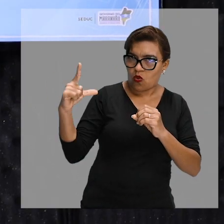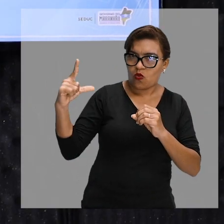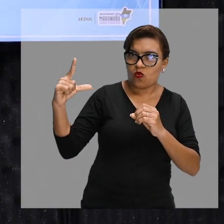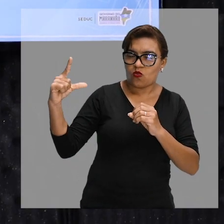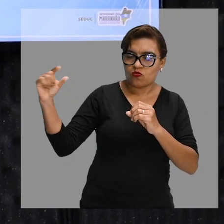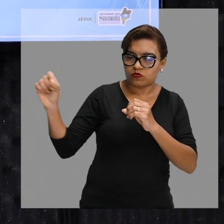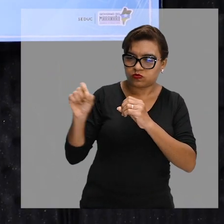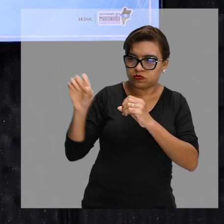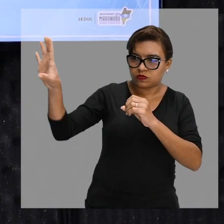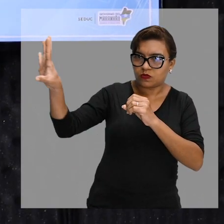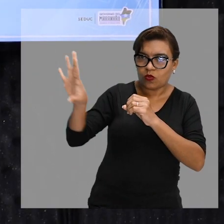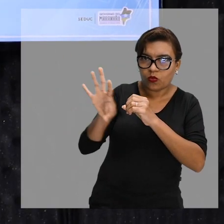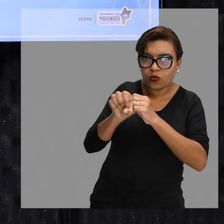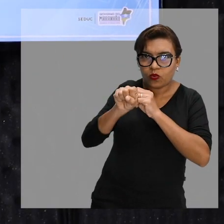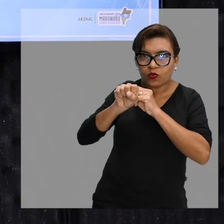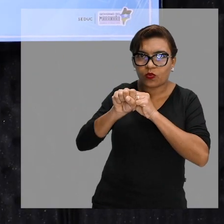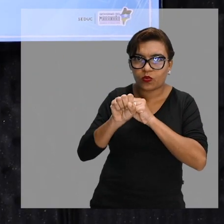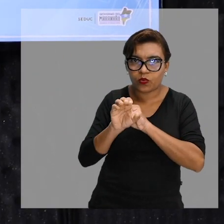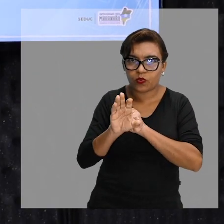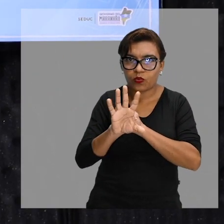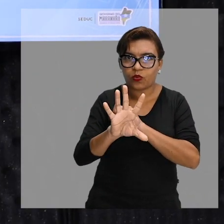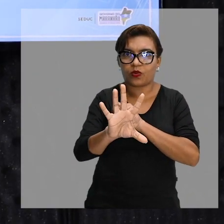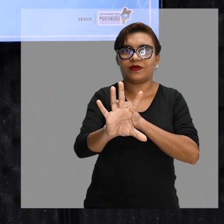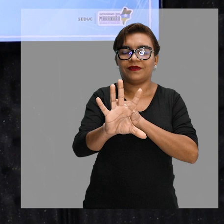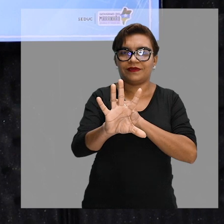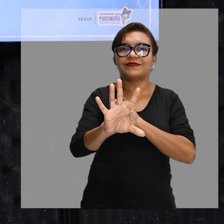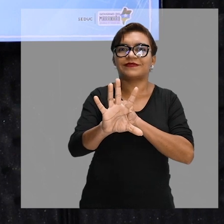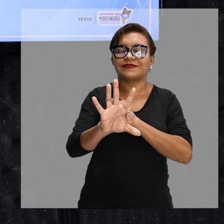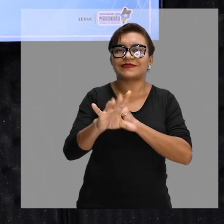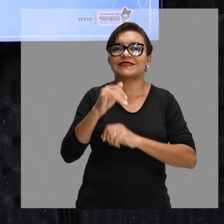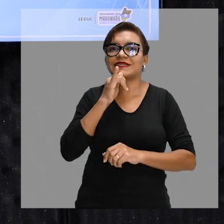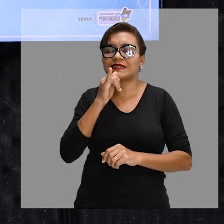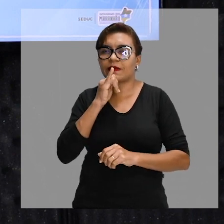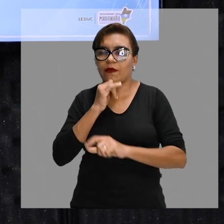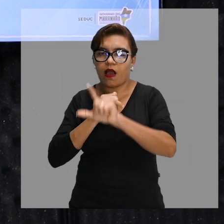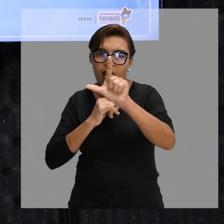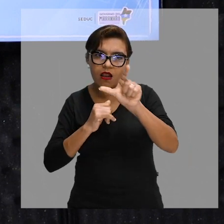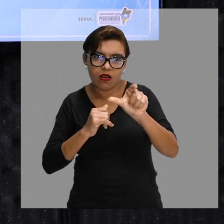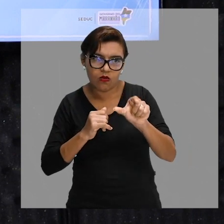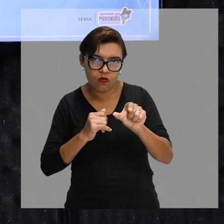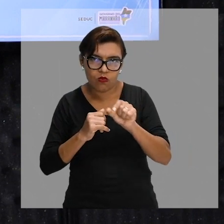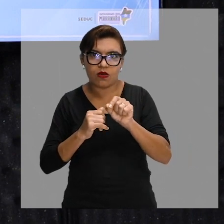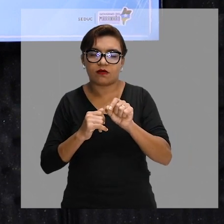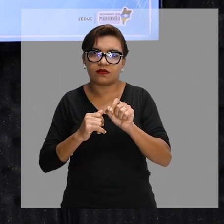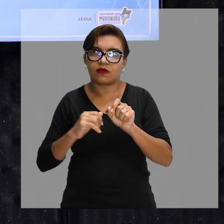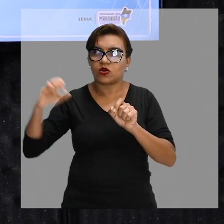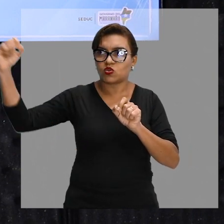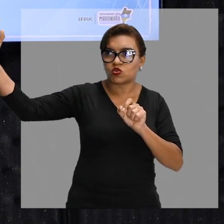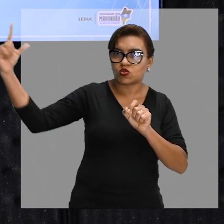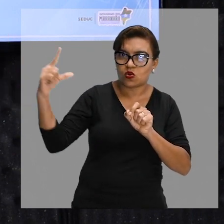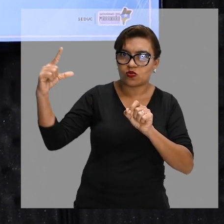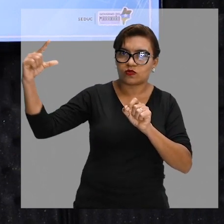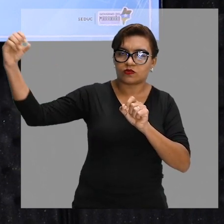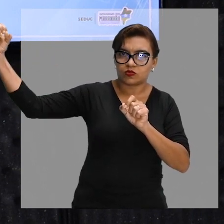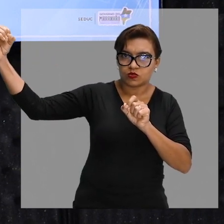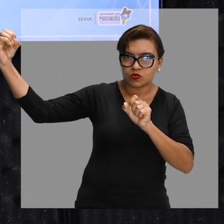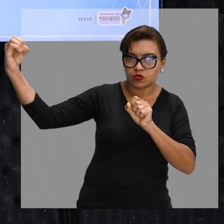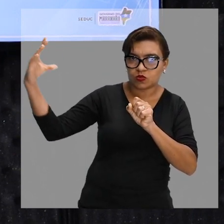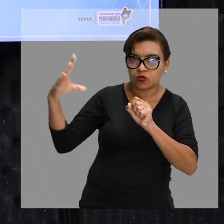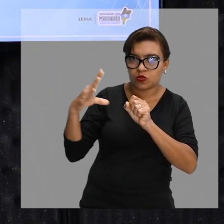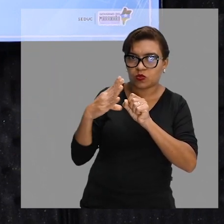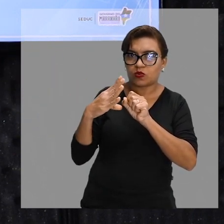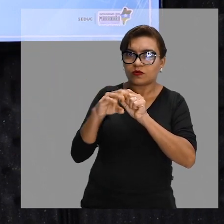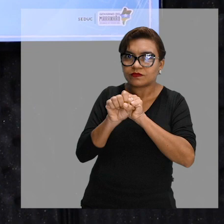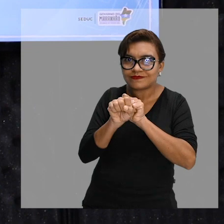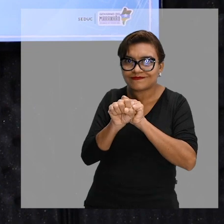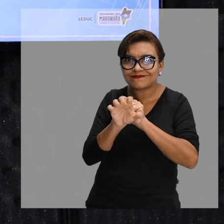certo? Então, a gente só consegue ver a Lua por causa do reflexo, certo? Que ela faz a luz do Sol. Então, a Lua